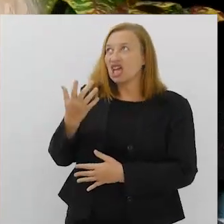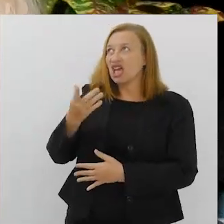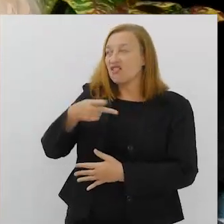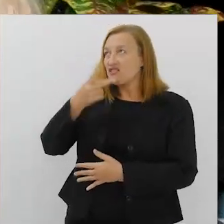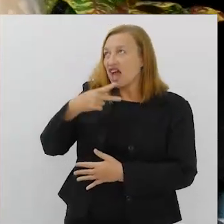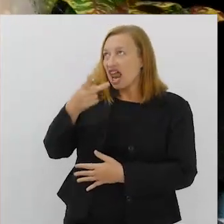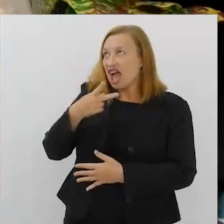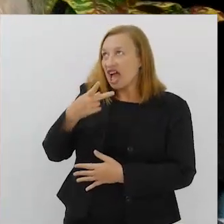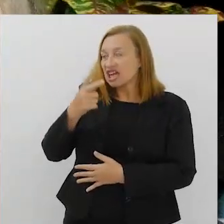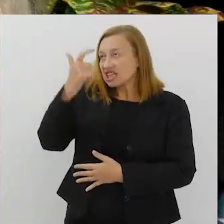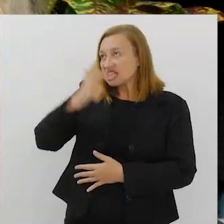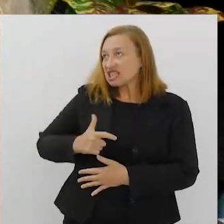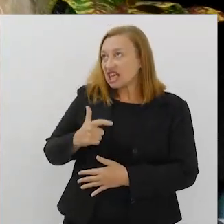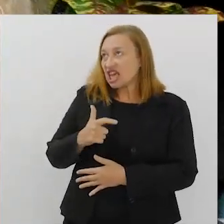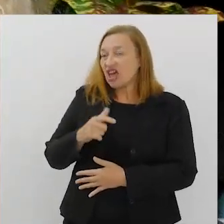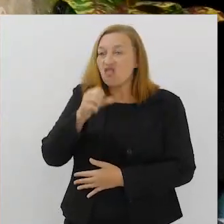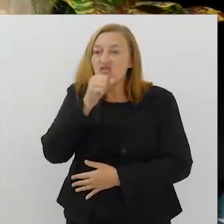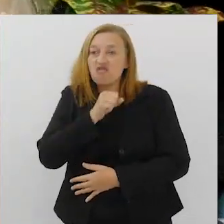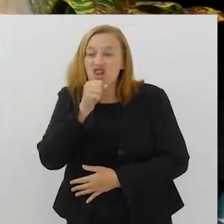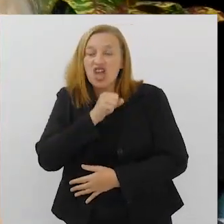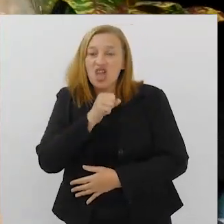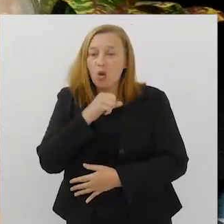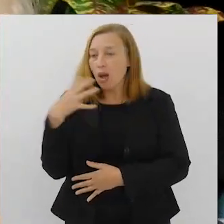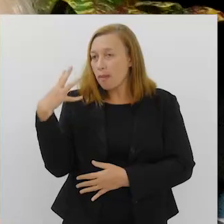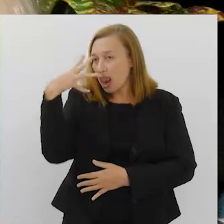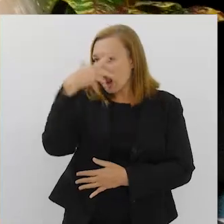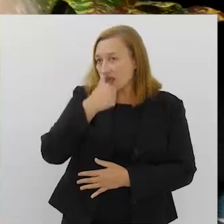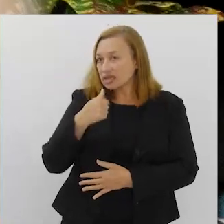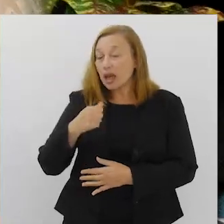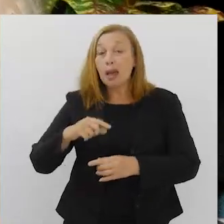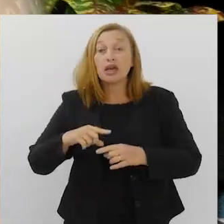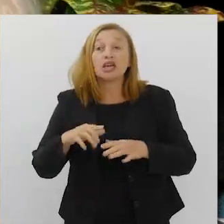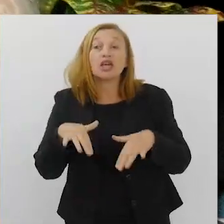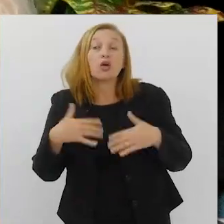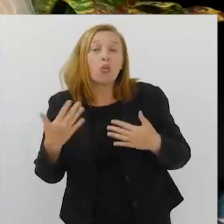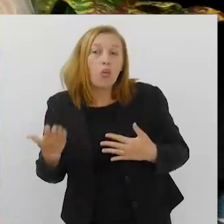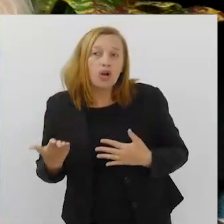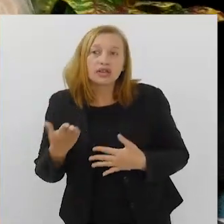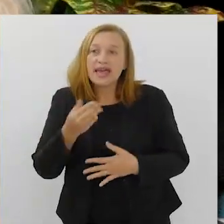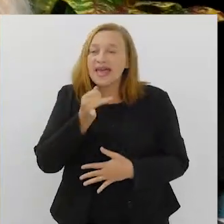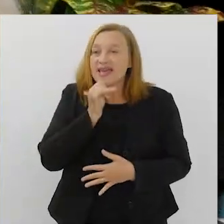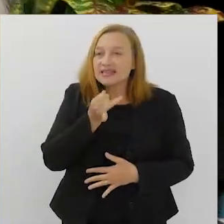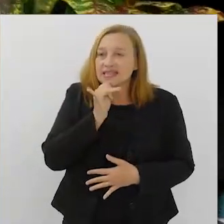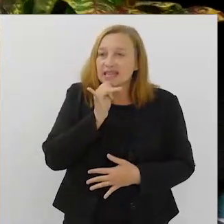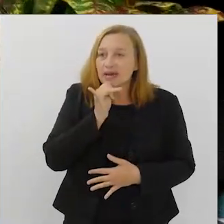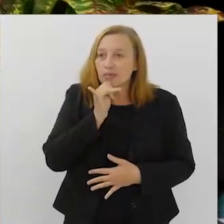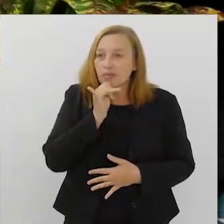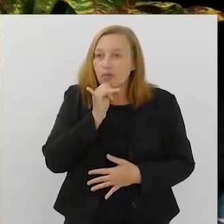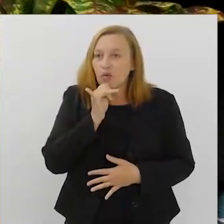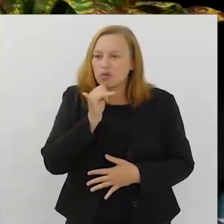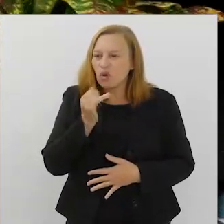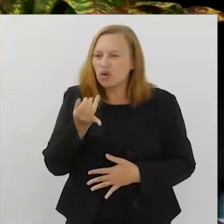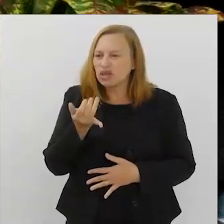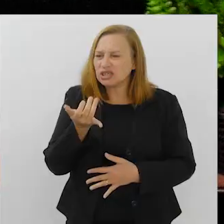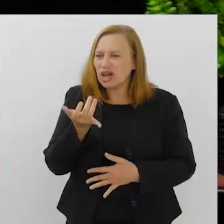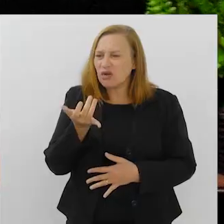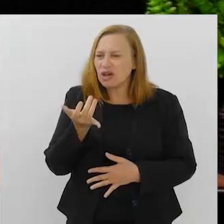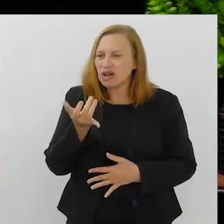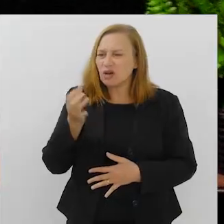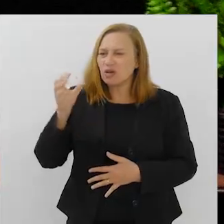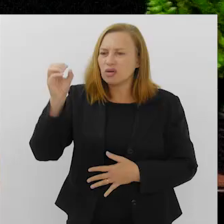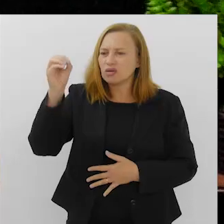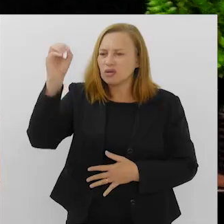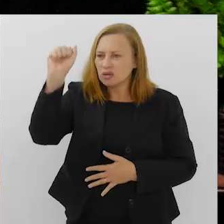aqui existe muito essa cultura, a juventude, a beleza. Sim. Enquanto o povo, por exemplo, oriental,